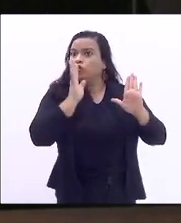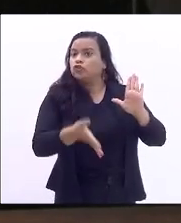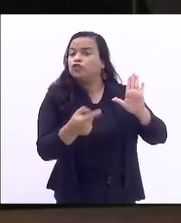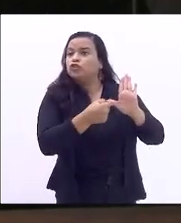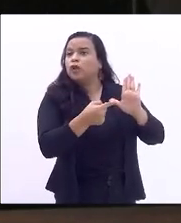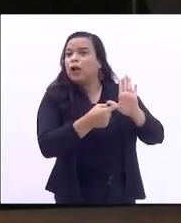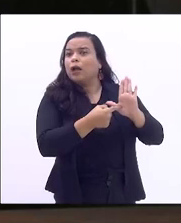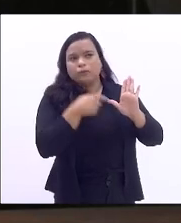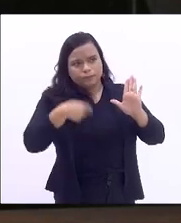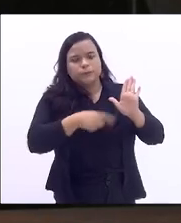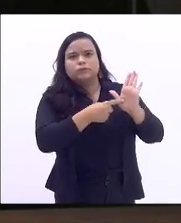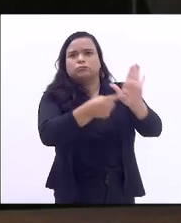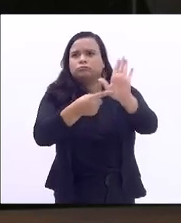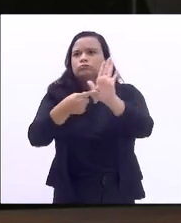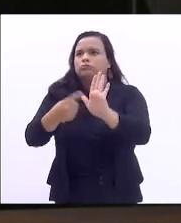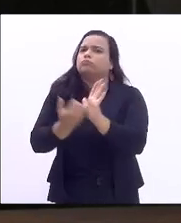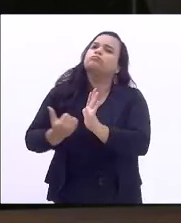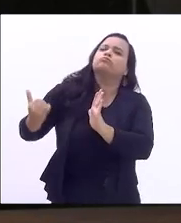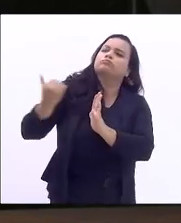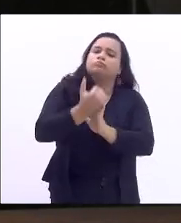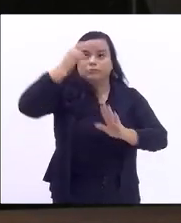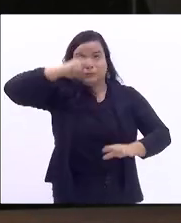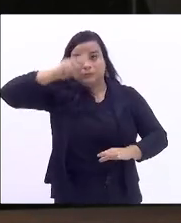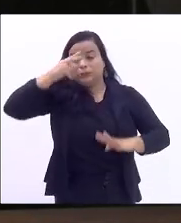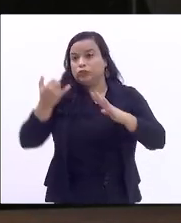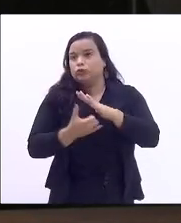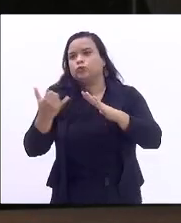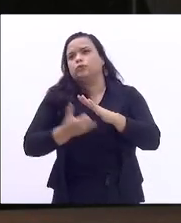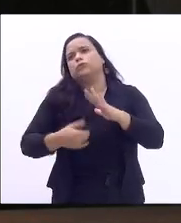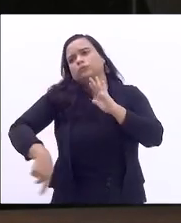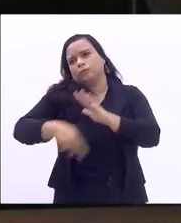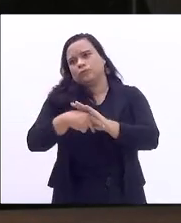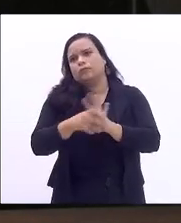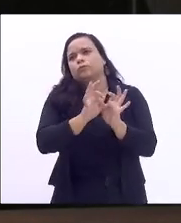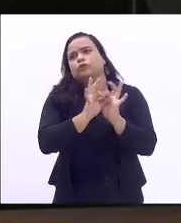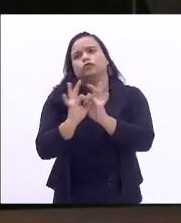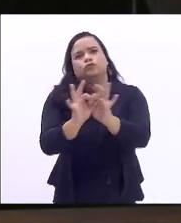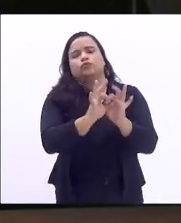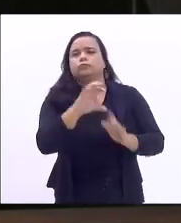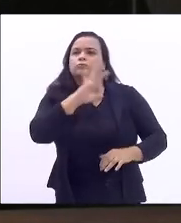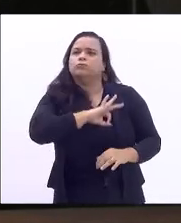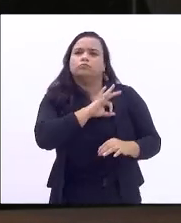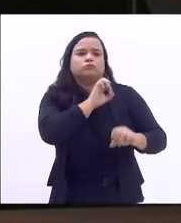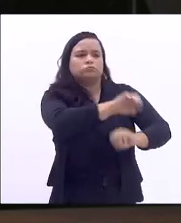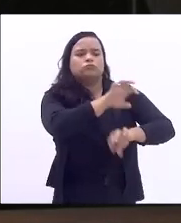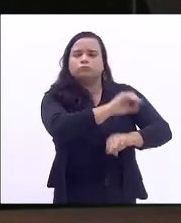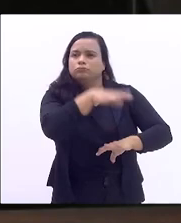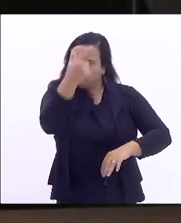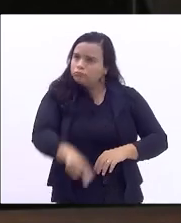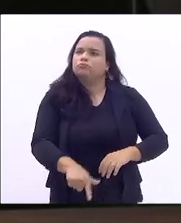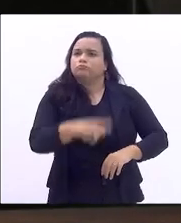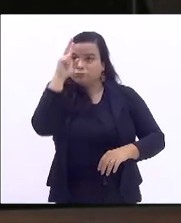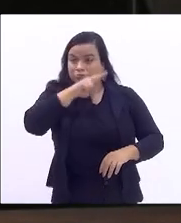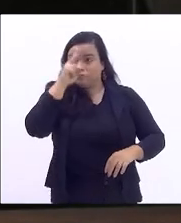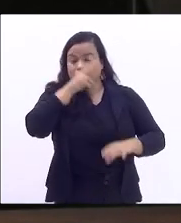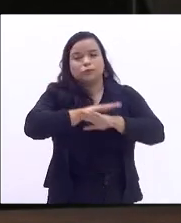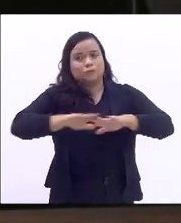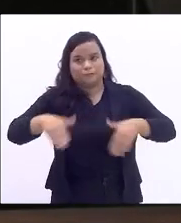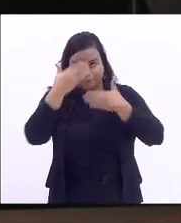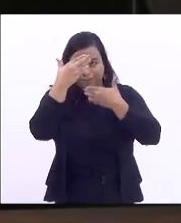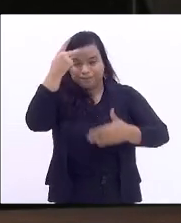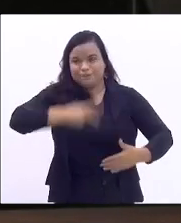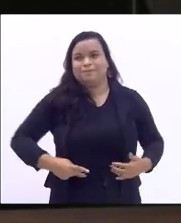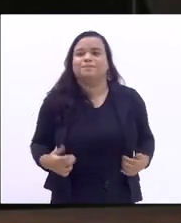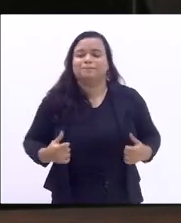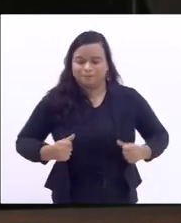no máximo seja reforçada pela instituição junto aos seus policiais E aí o senhor